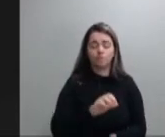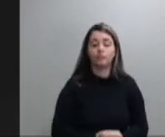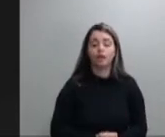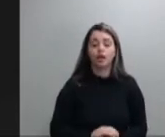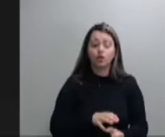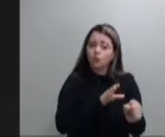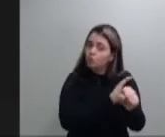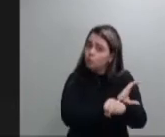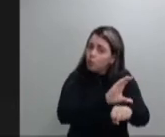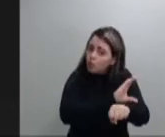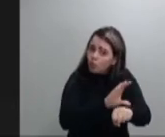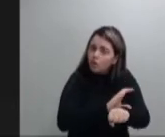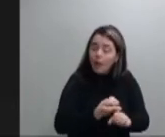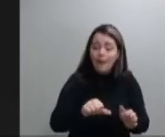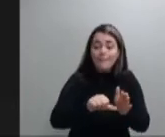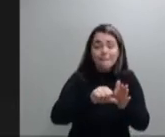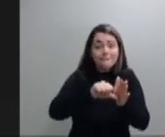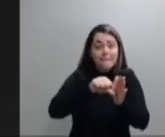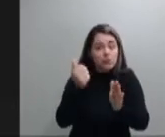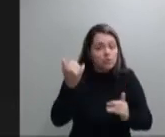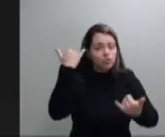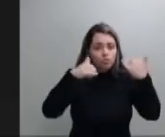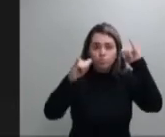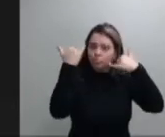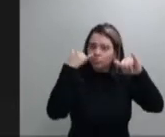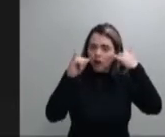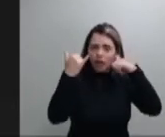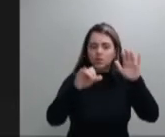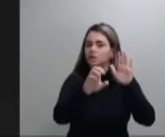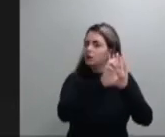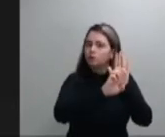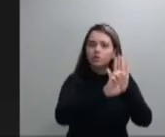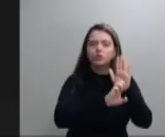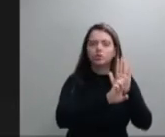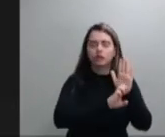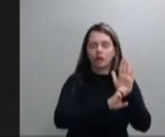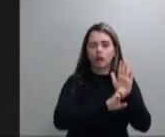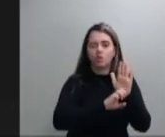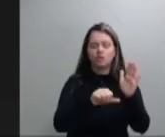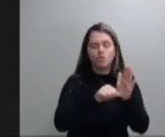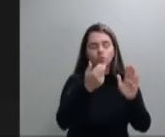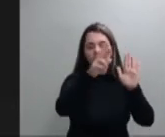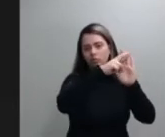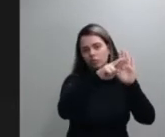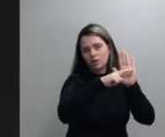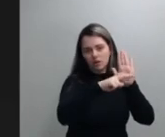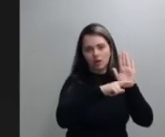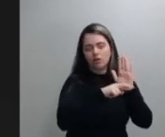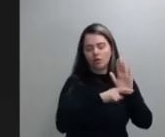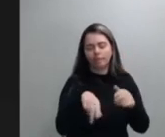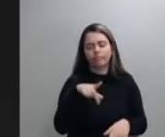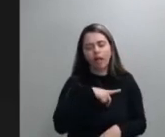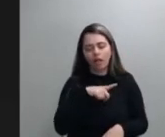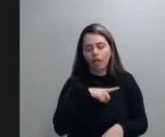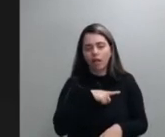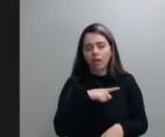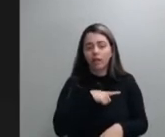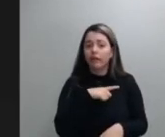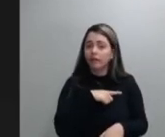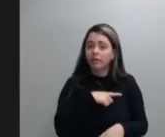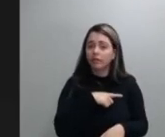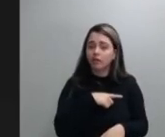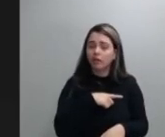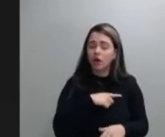como sendo a primeira publicação do referido edital tendo apresentado robusto arrasoado dos seus argumentos acolhidos pela